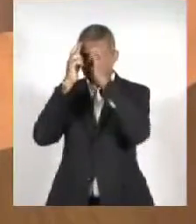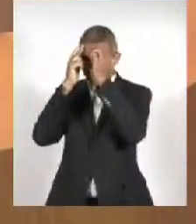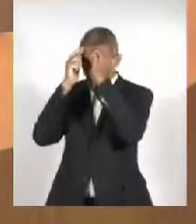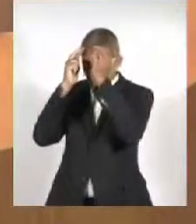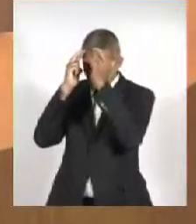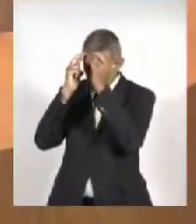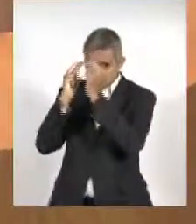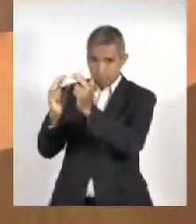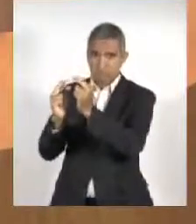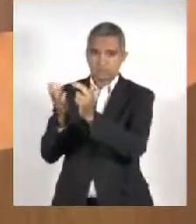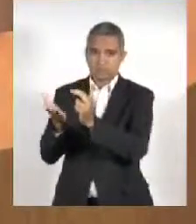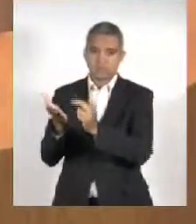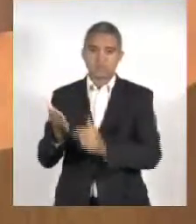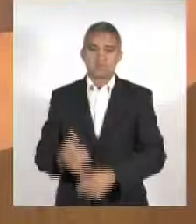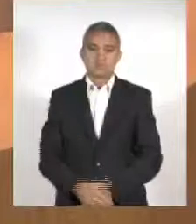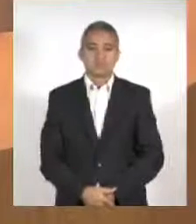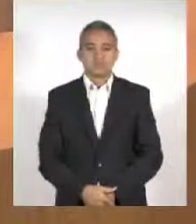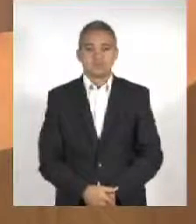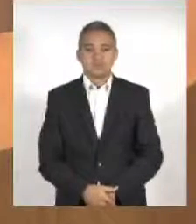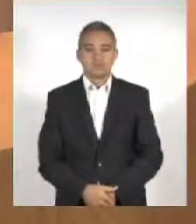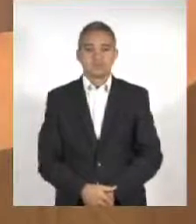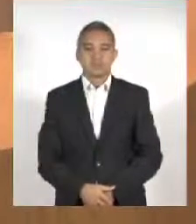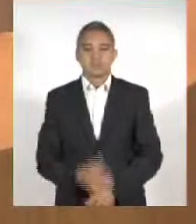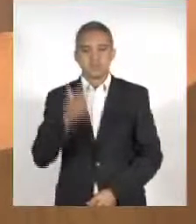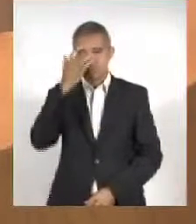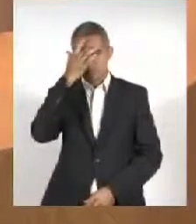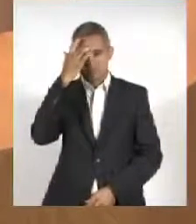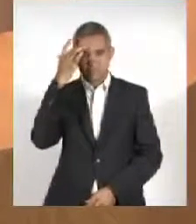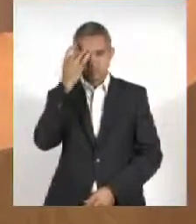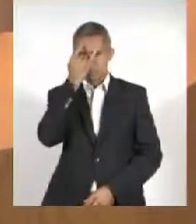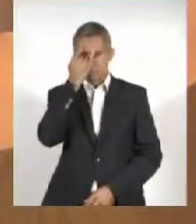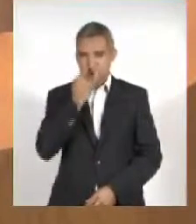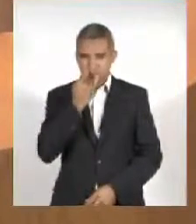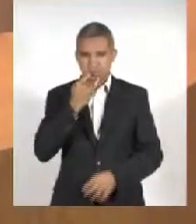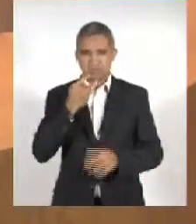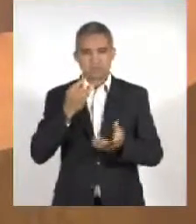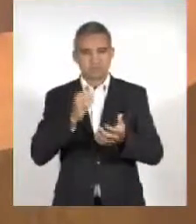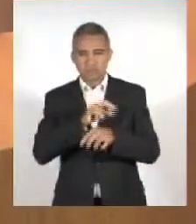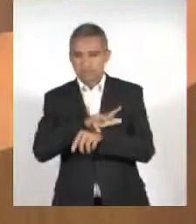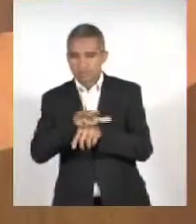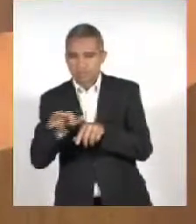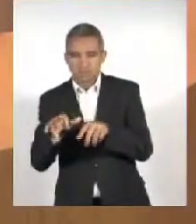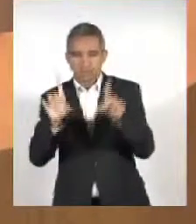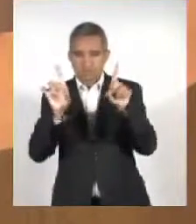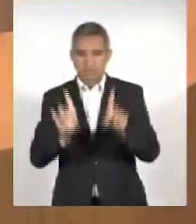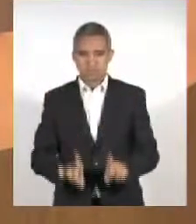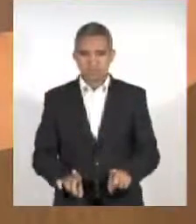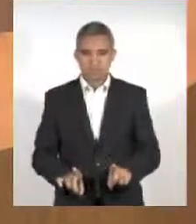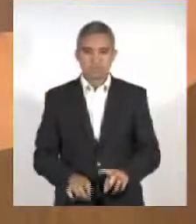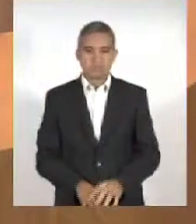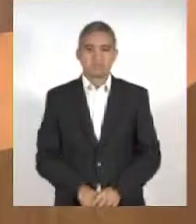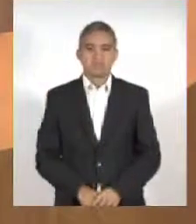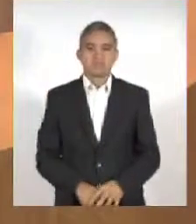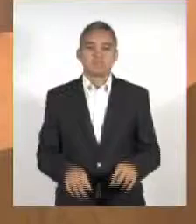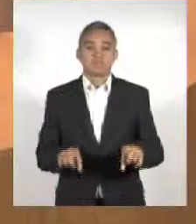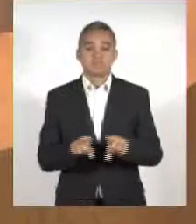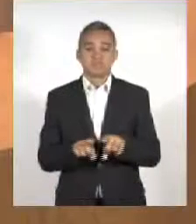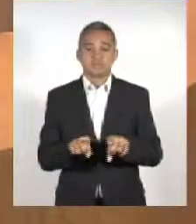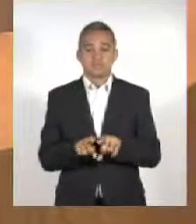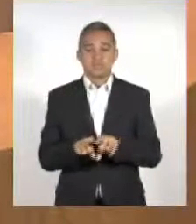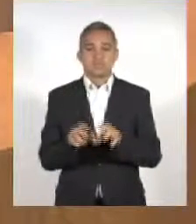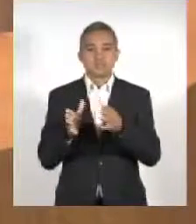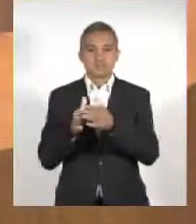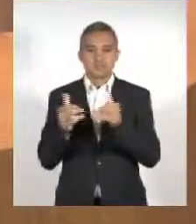essa identificação, tem esse respeito para com as pessoas com deficiência. Nós solicitamos também implantar